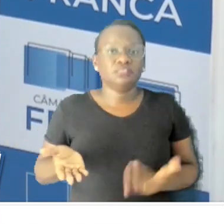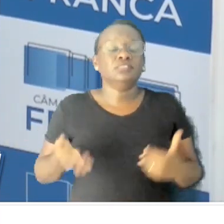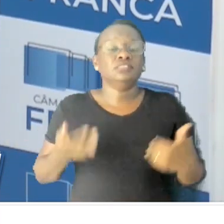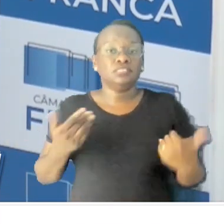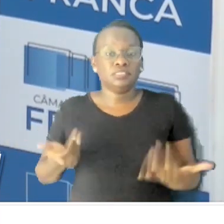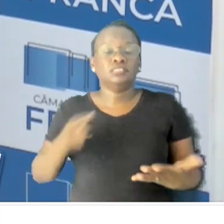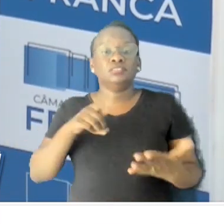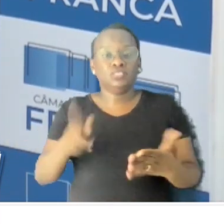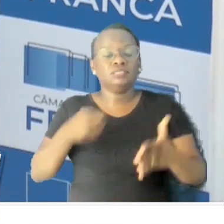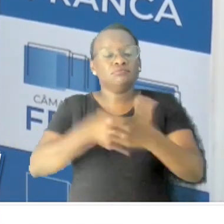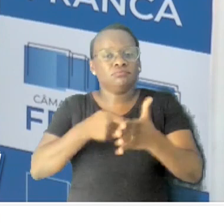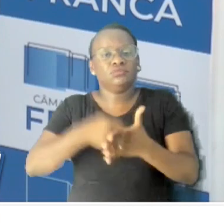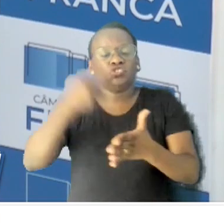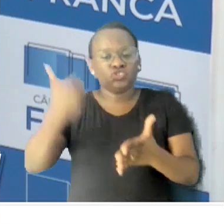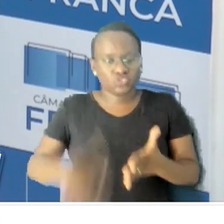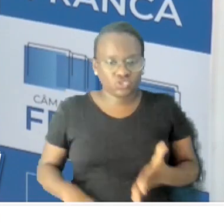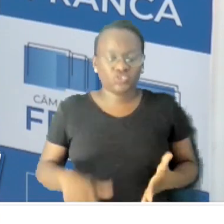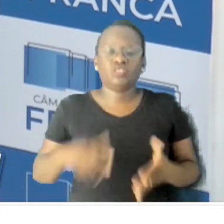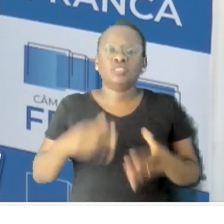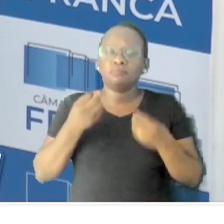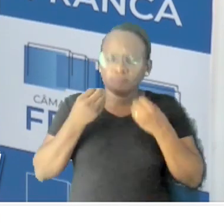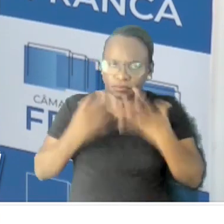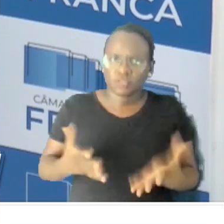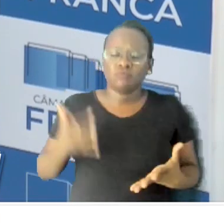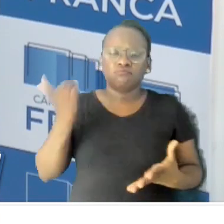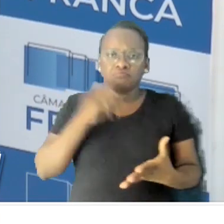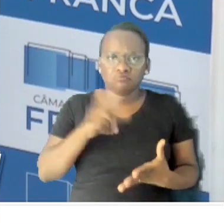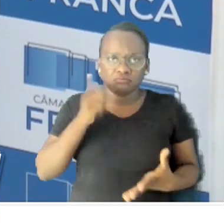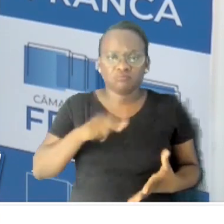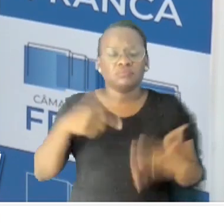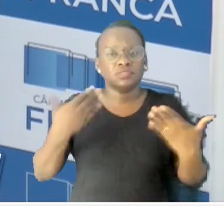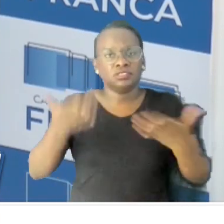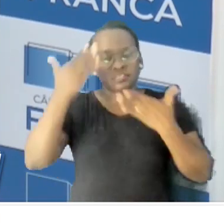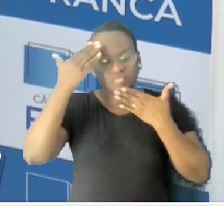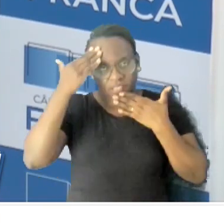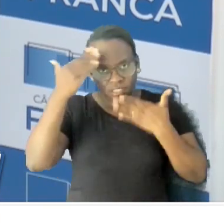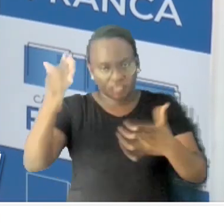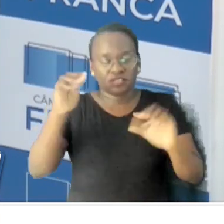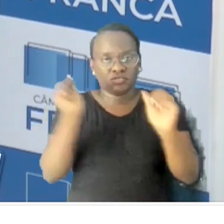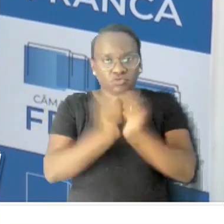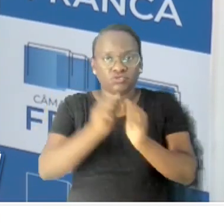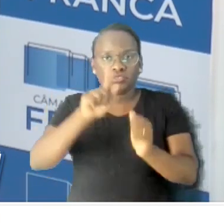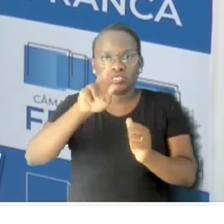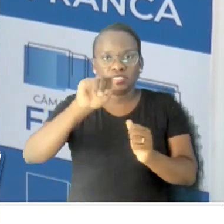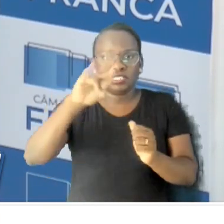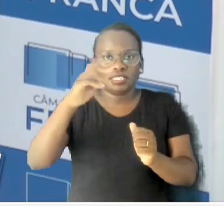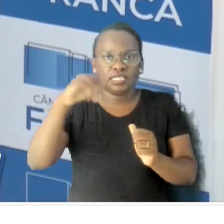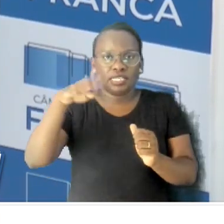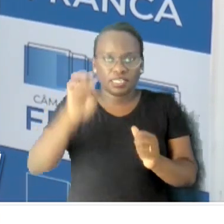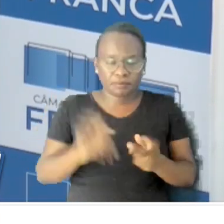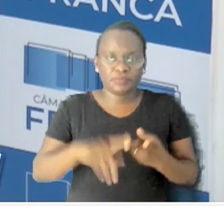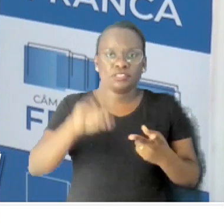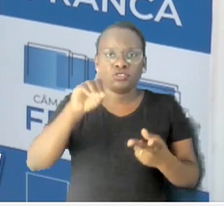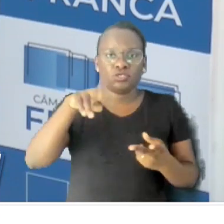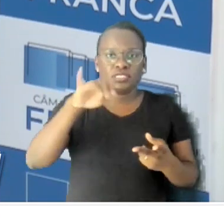reforço, foi muito proveitoso. Então, agradeço a companhia do Guilherme, do Zé Guilherme e do Dono Zé da Farmácia.